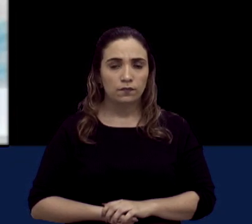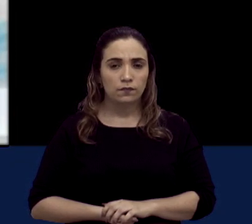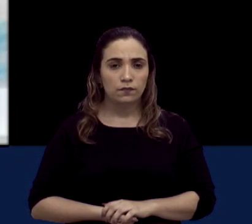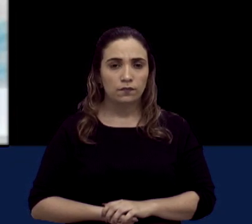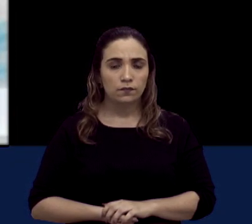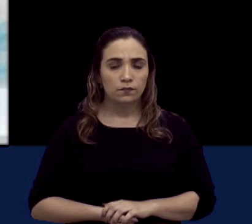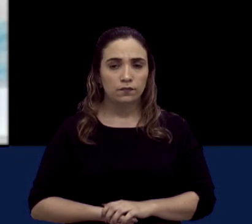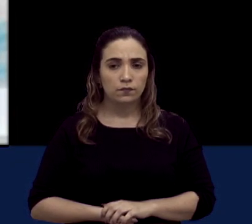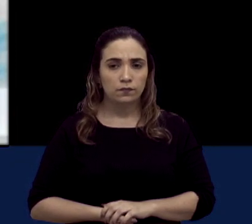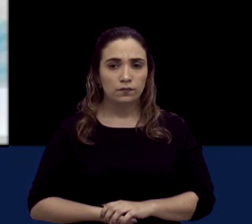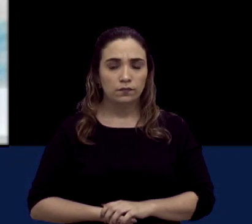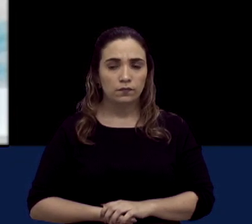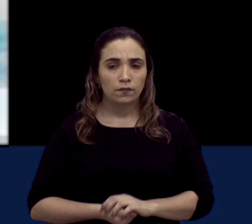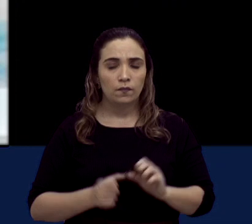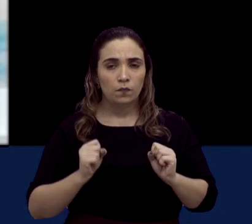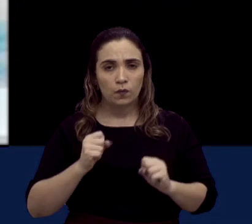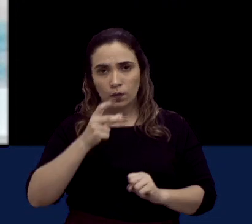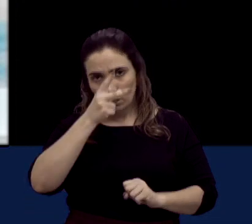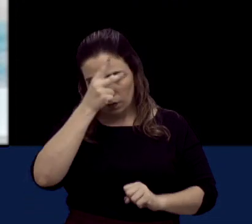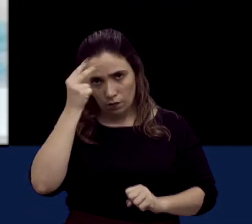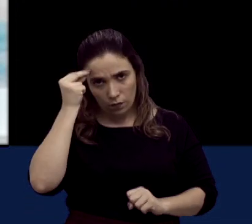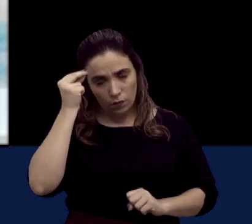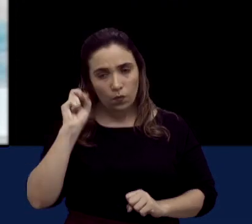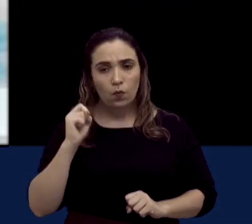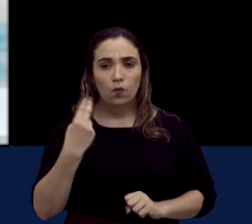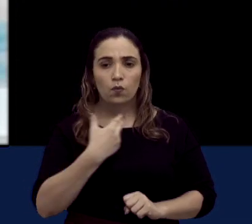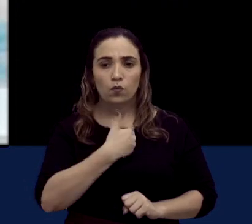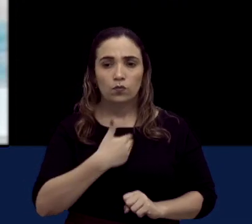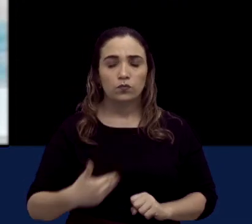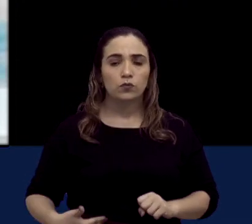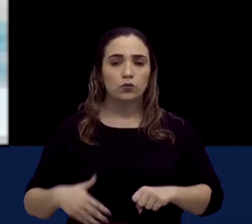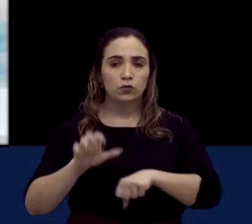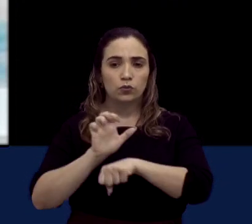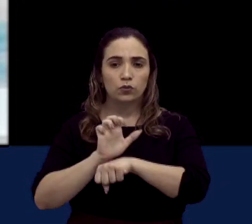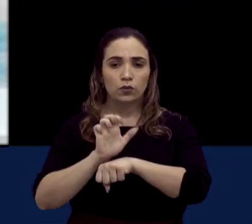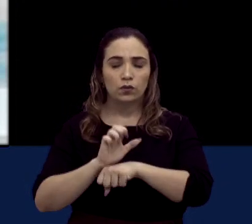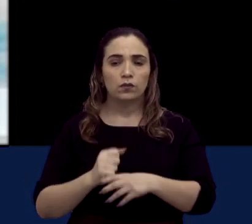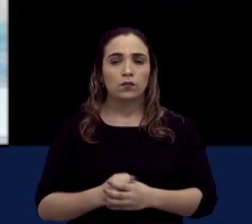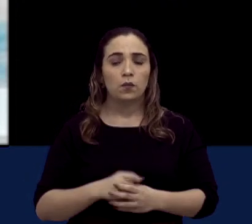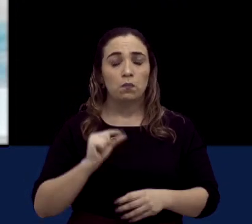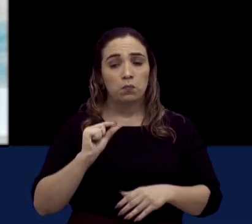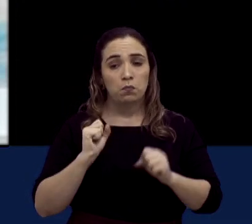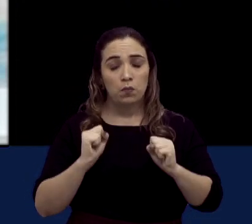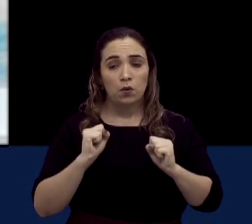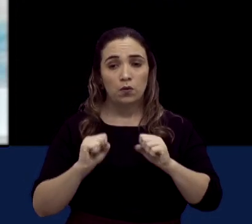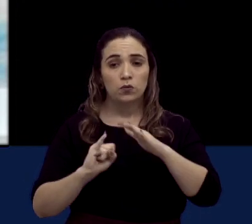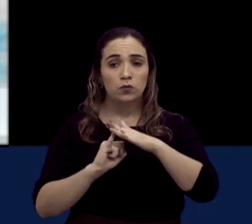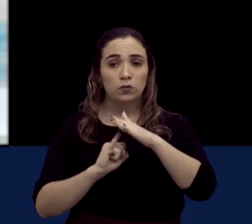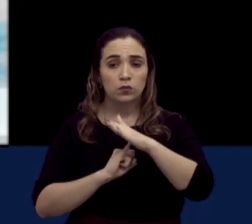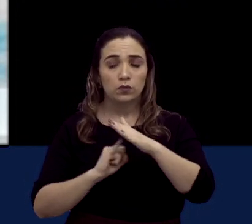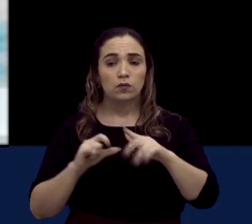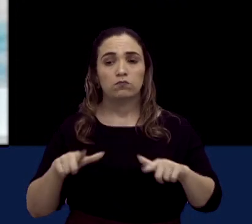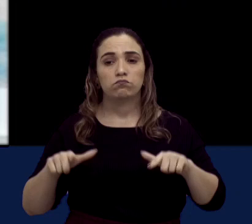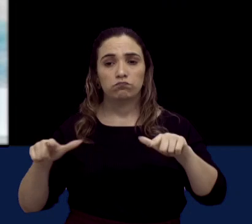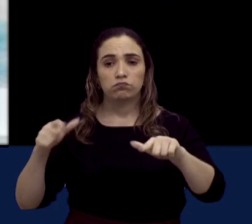ela é a nível municipal, estadual. Então, eu posso ter uma instituição que é qualificada